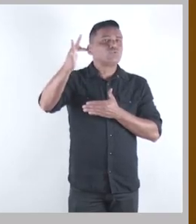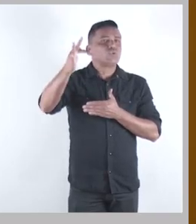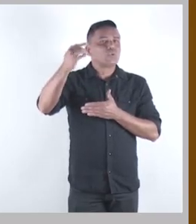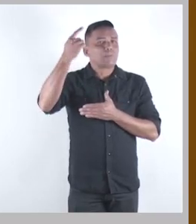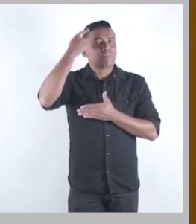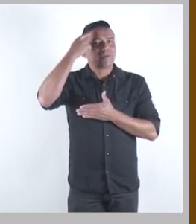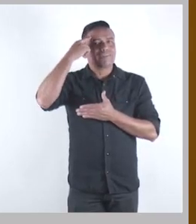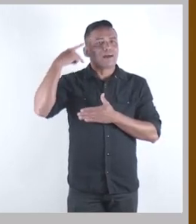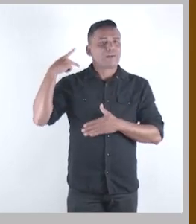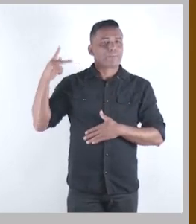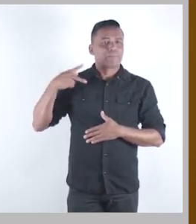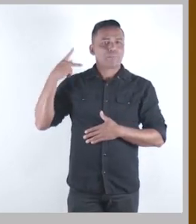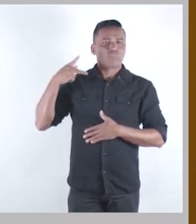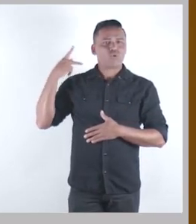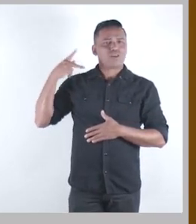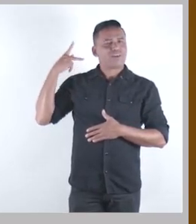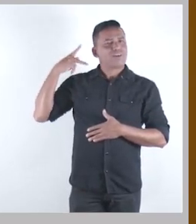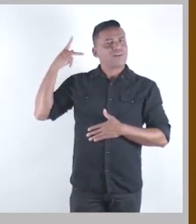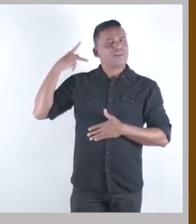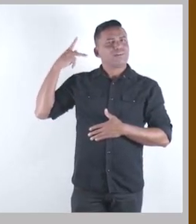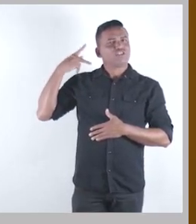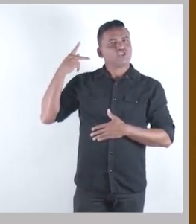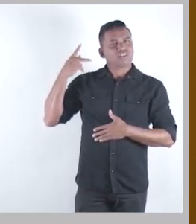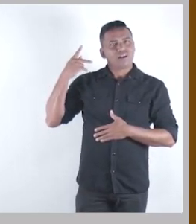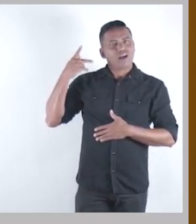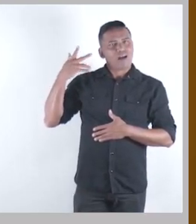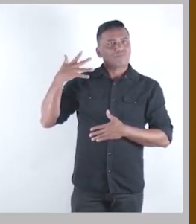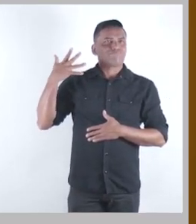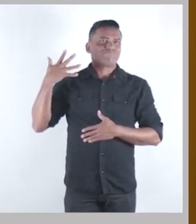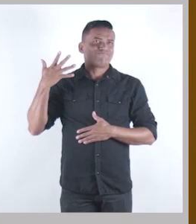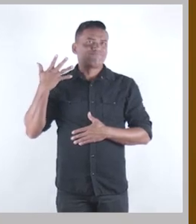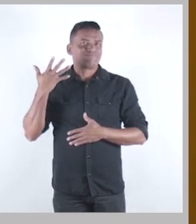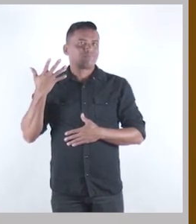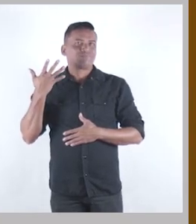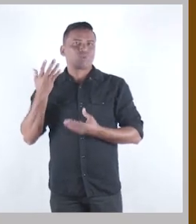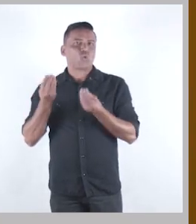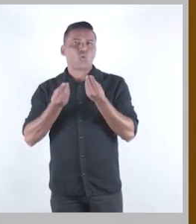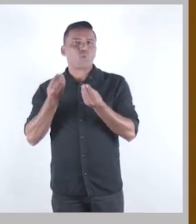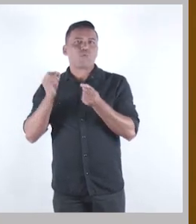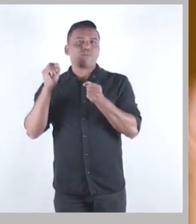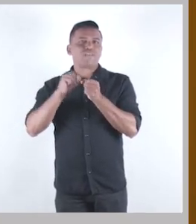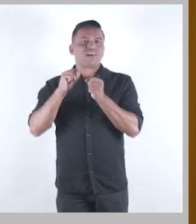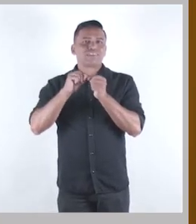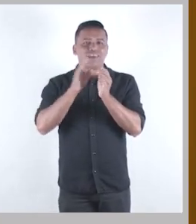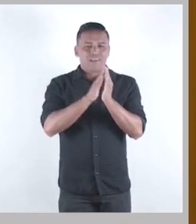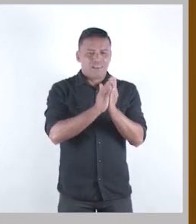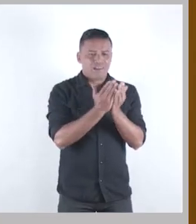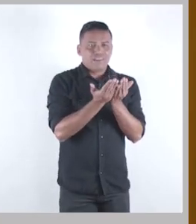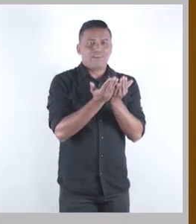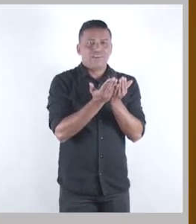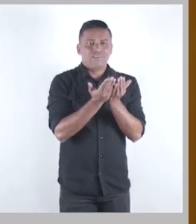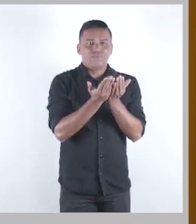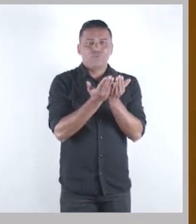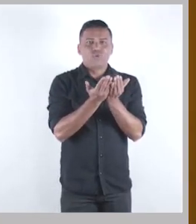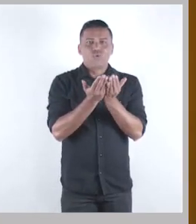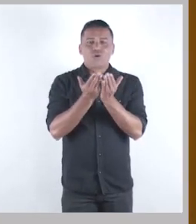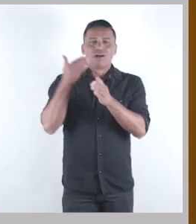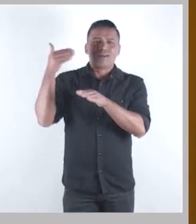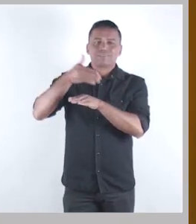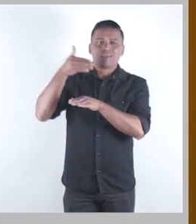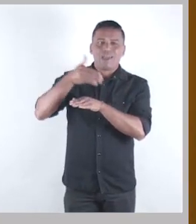em políticas de fazer com que o livro alcance mais pessoas.